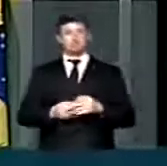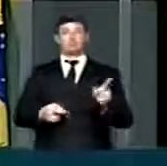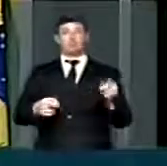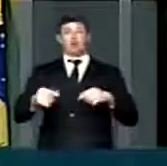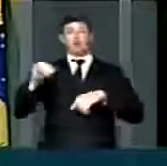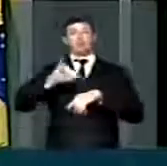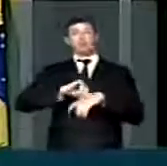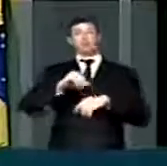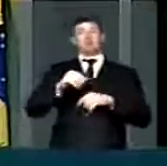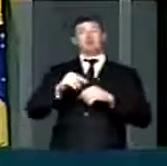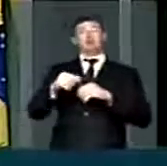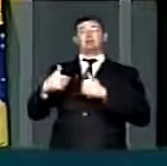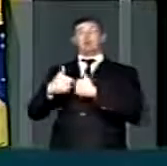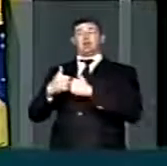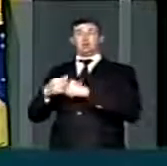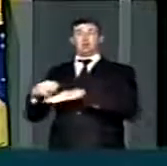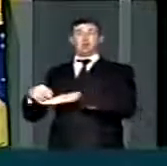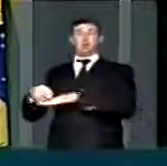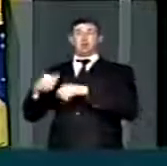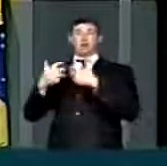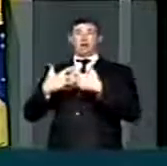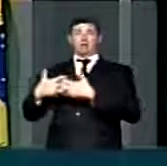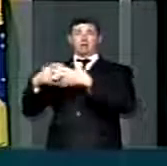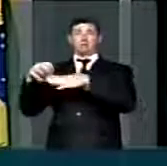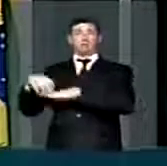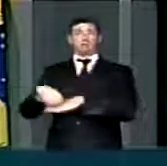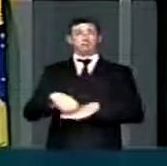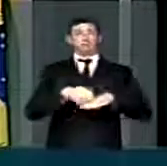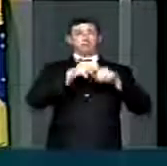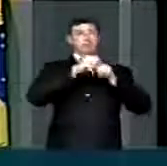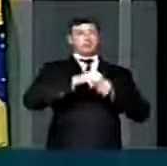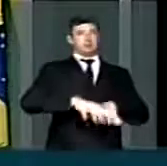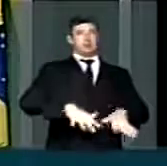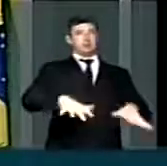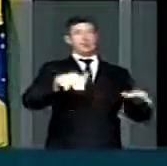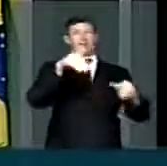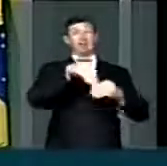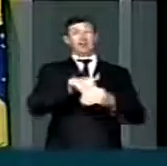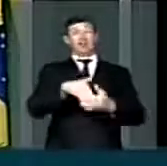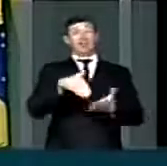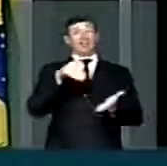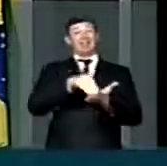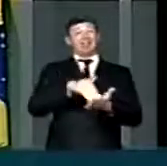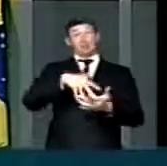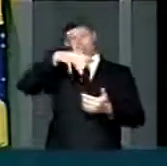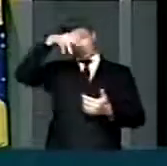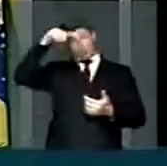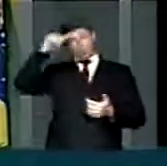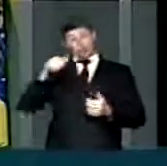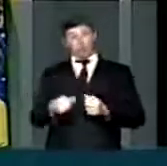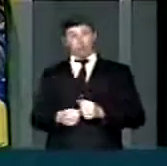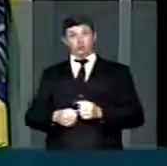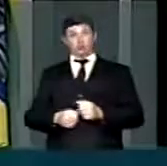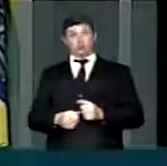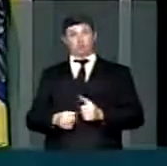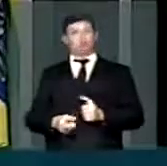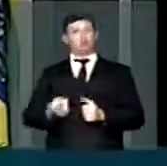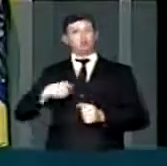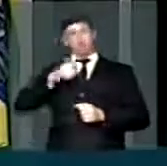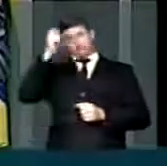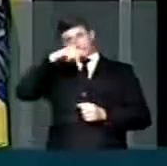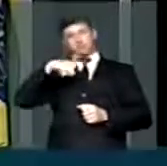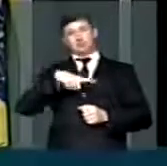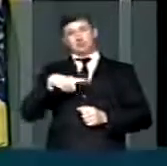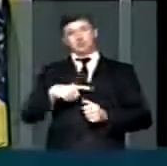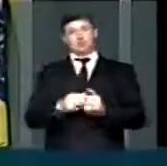Velho elas são transportadas para as distribuidoras e vai até o Mato Grosso. E nós estamos com